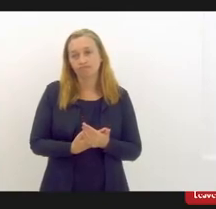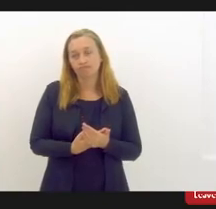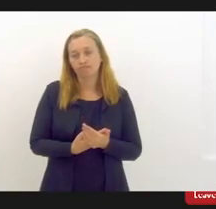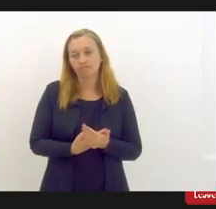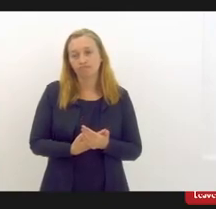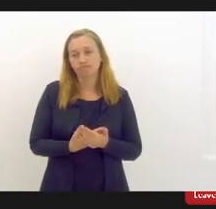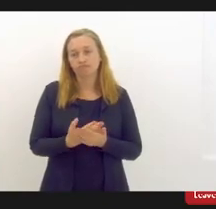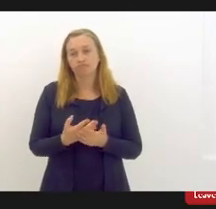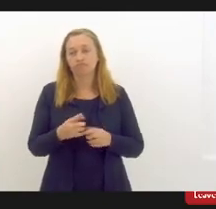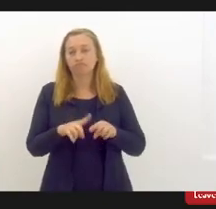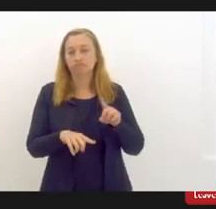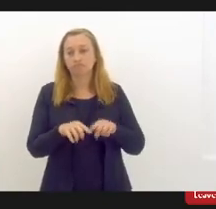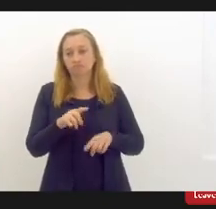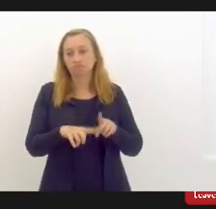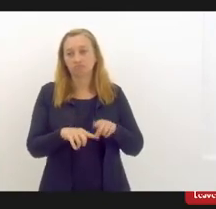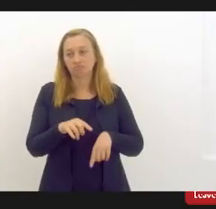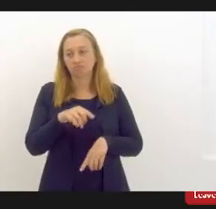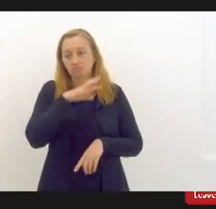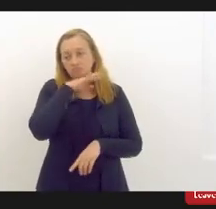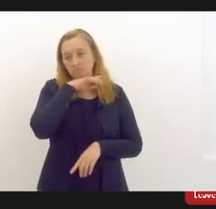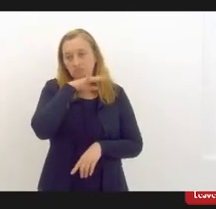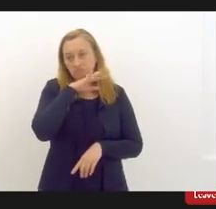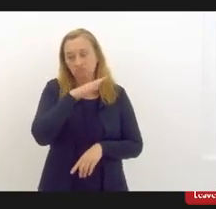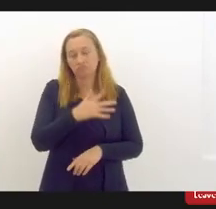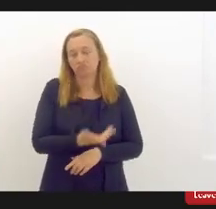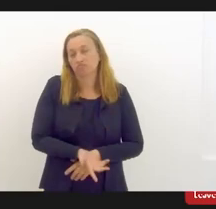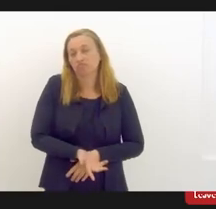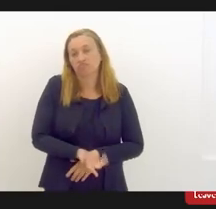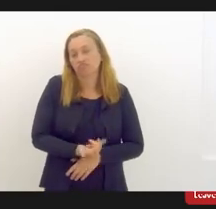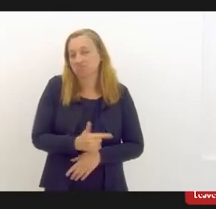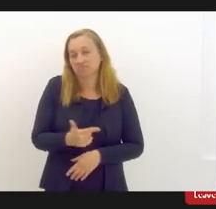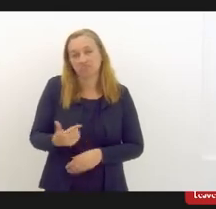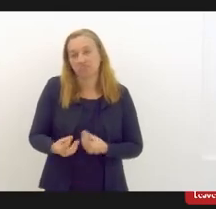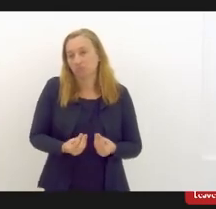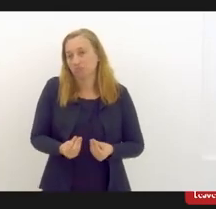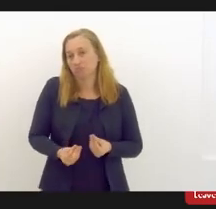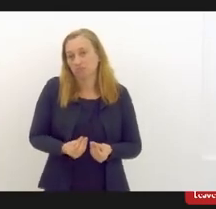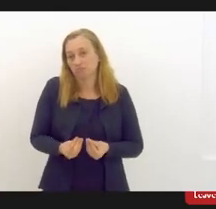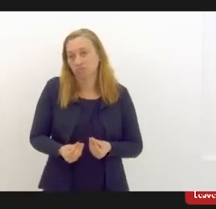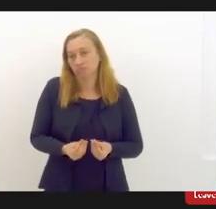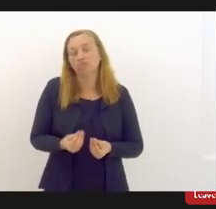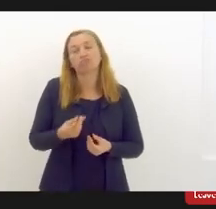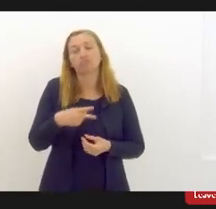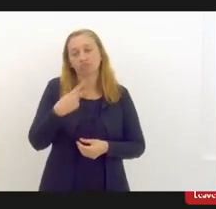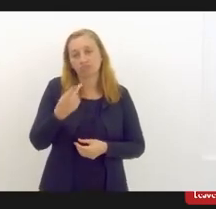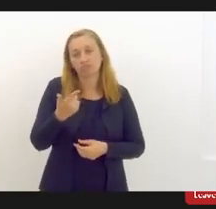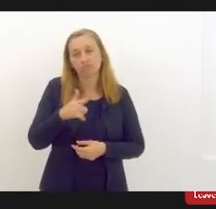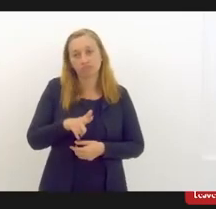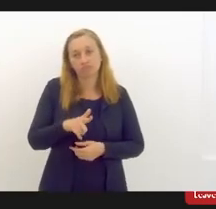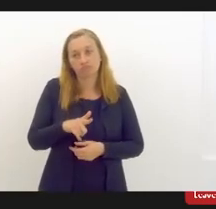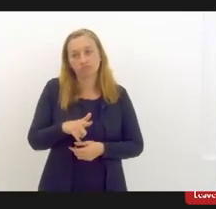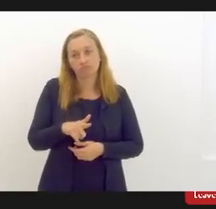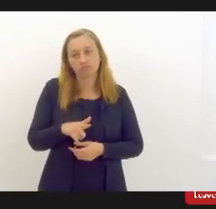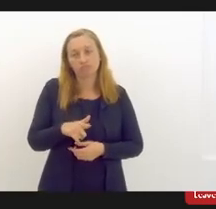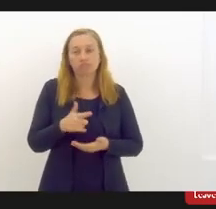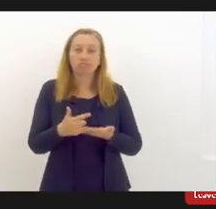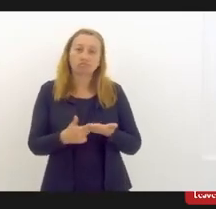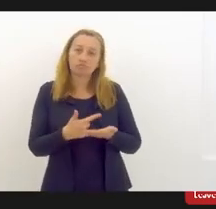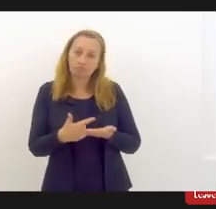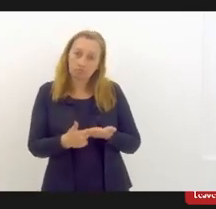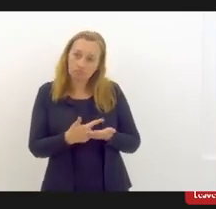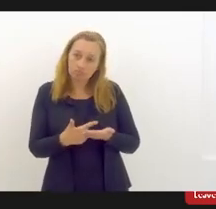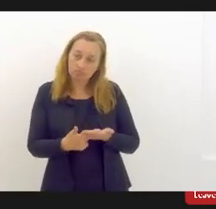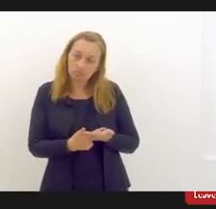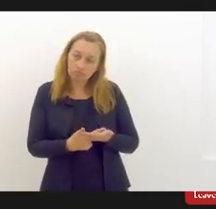péssima qualidade e estragados. Eu acho que não tem mais. E aí vou reforçar aqui, tanto livro e